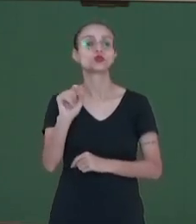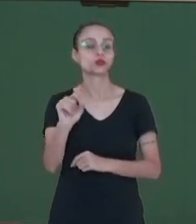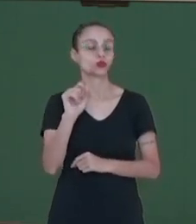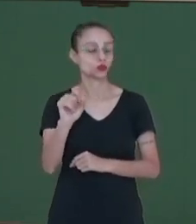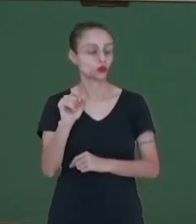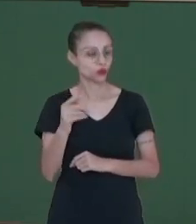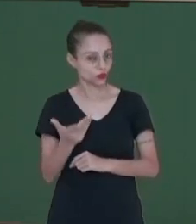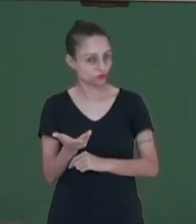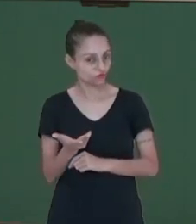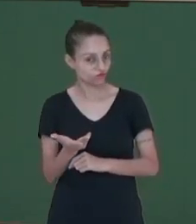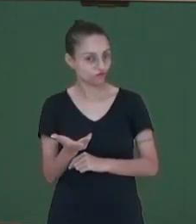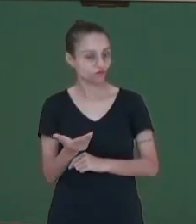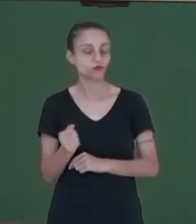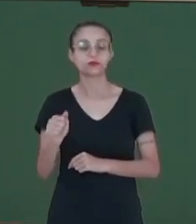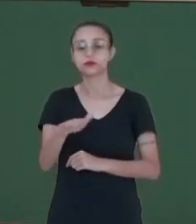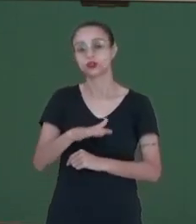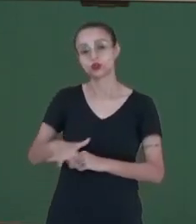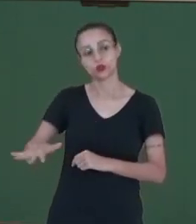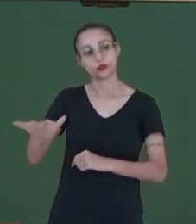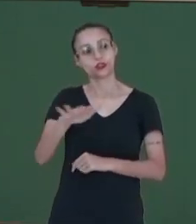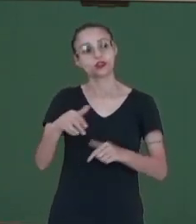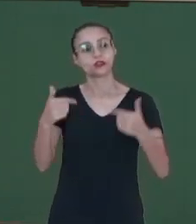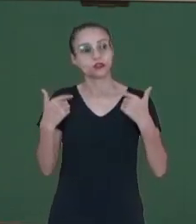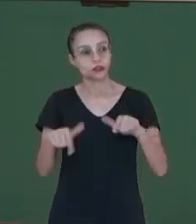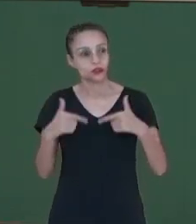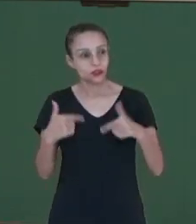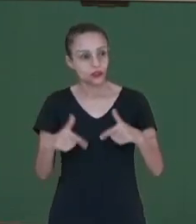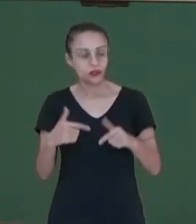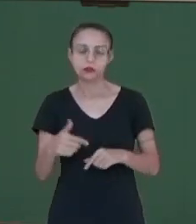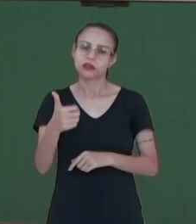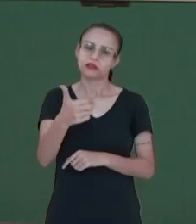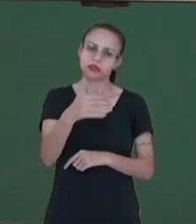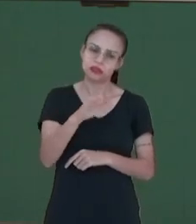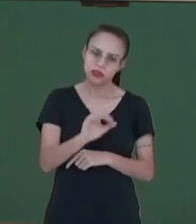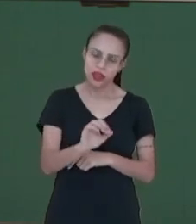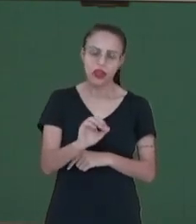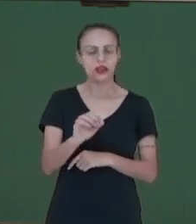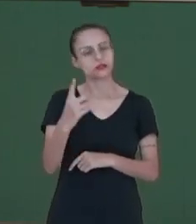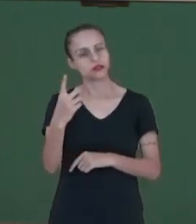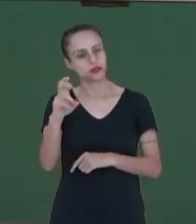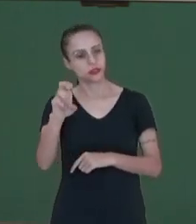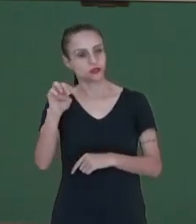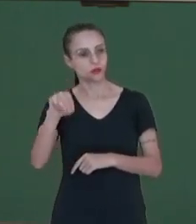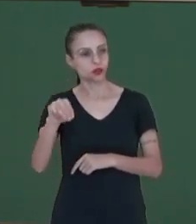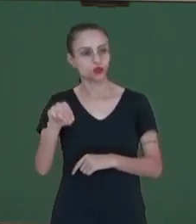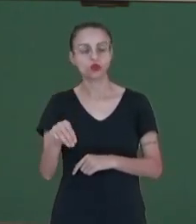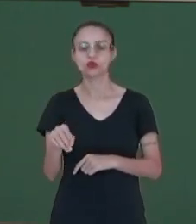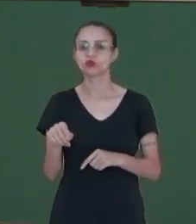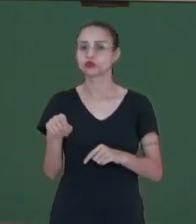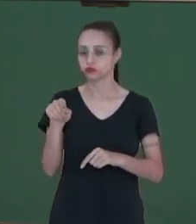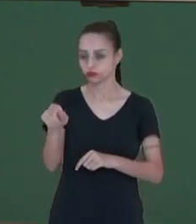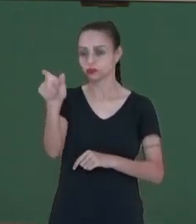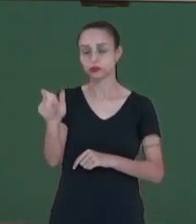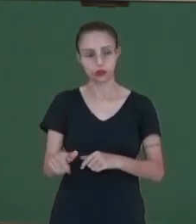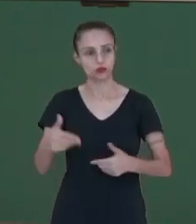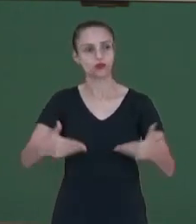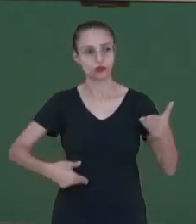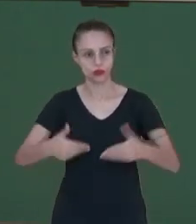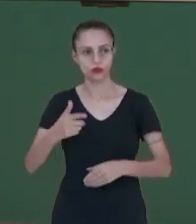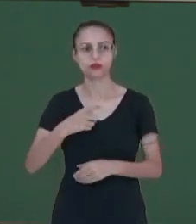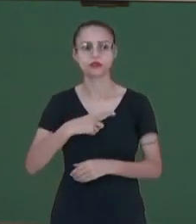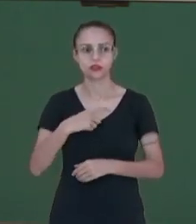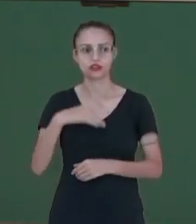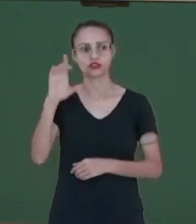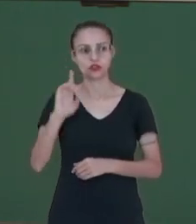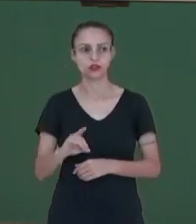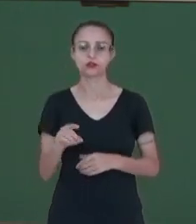ali no ambiente de trabalho, de 10 a 15 minutos, o funcionário tem esse direito, é